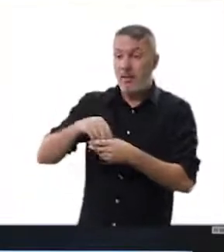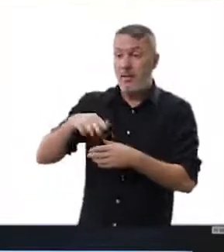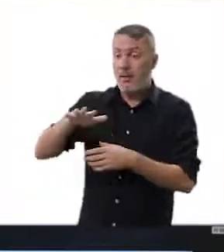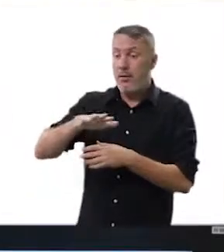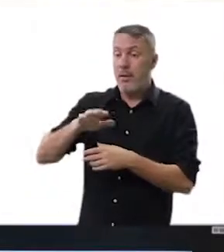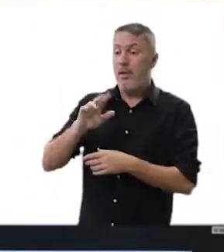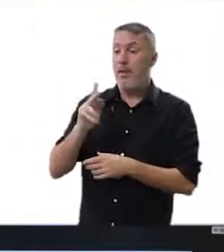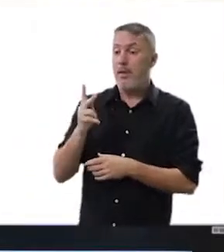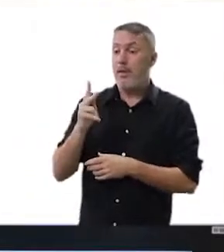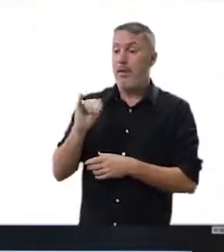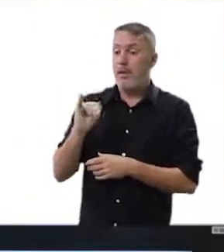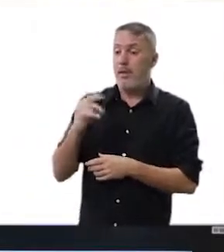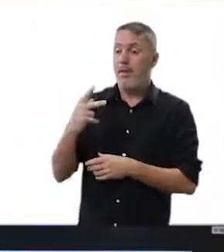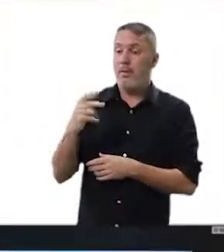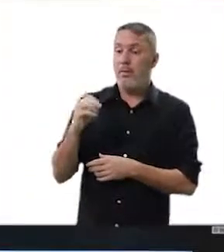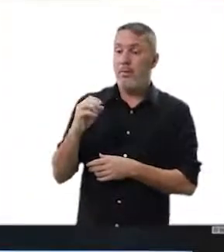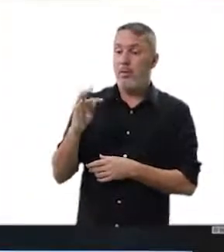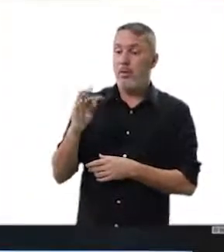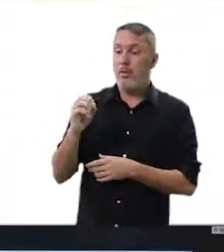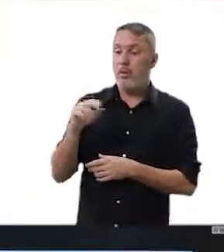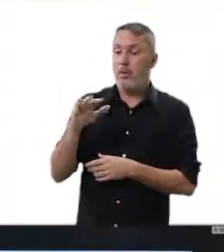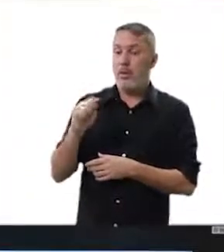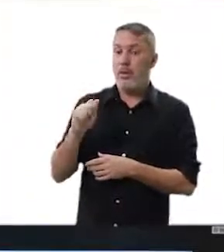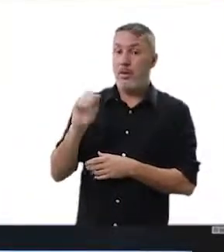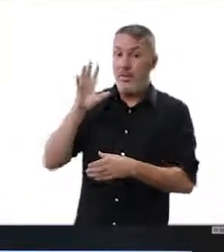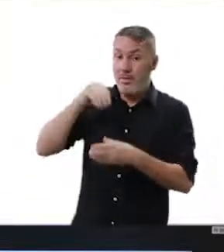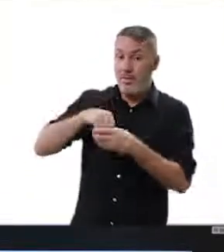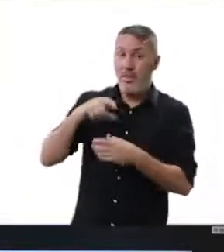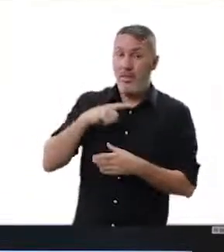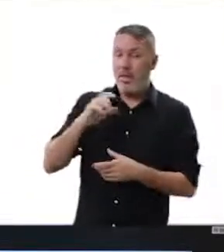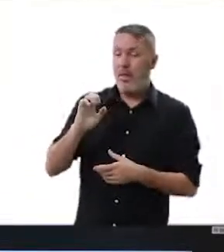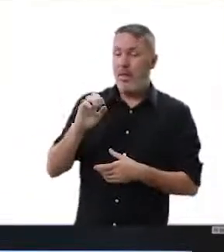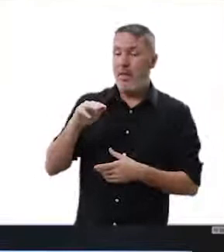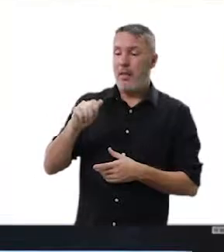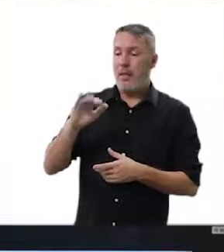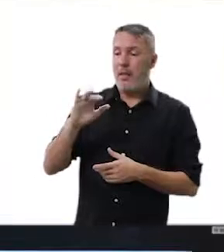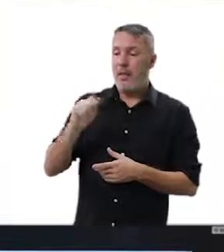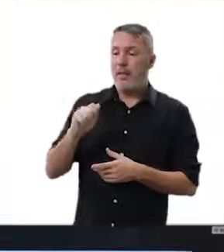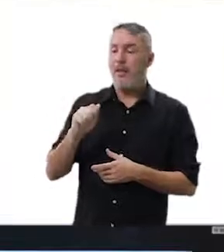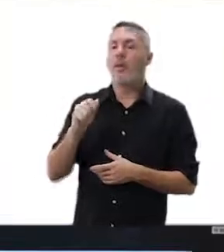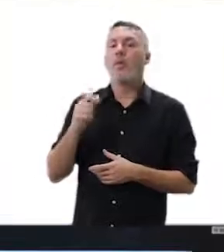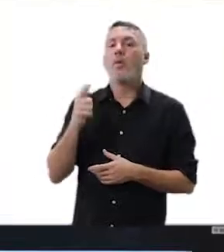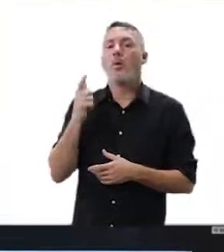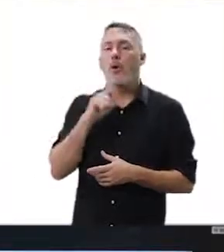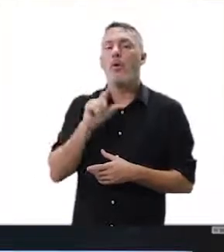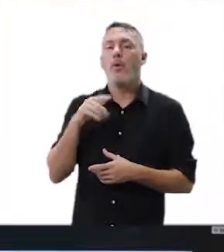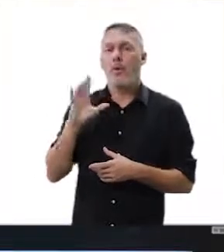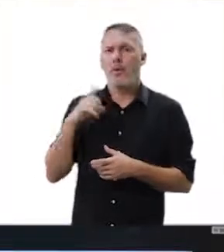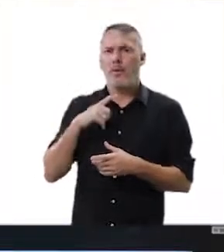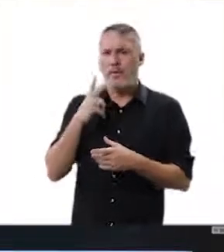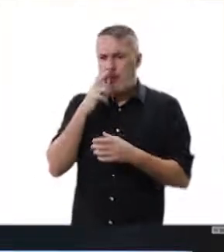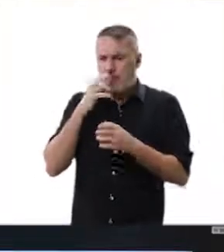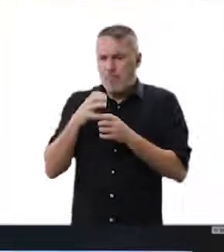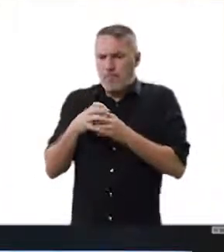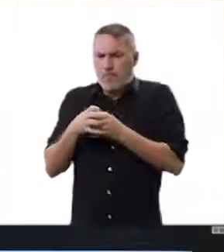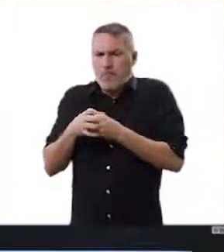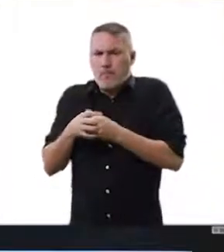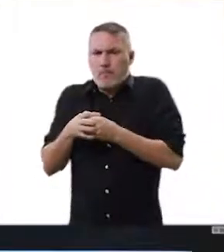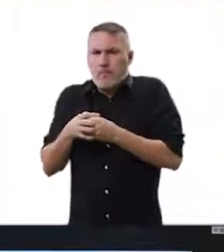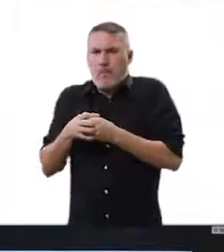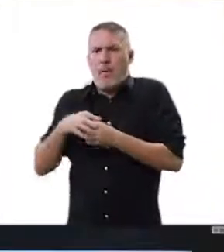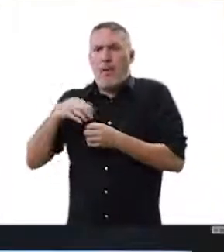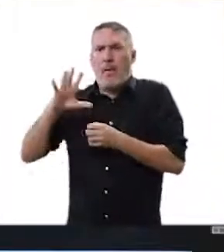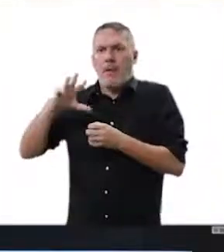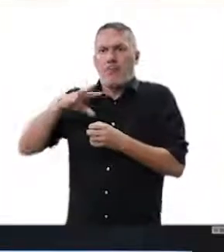O que vai acontecer com a água então? Ela vai entrar para dentro dessa hemácia. Então essa hemácia ela vai ficando túrgida,